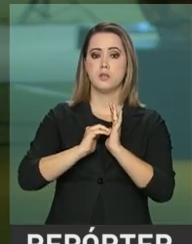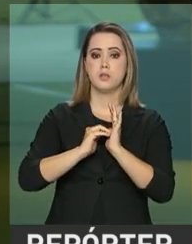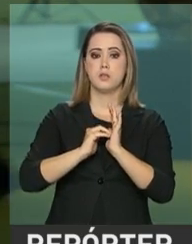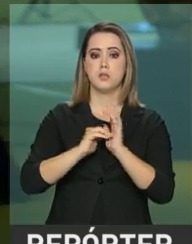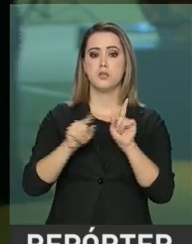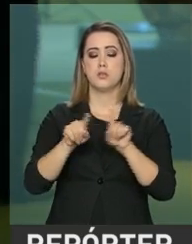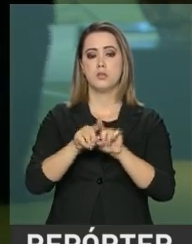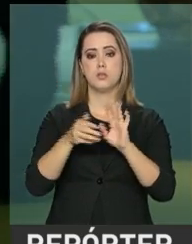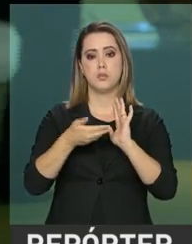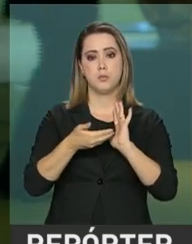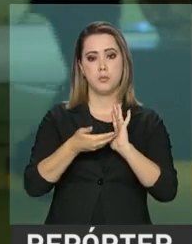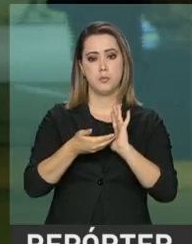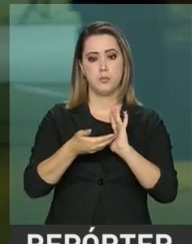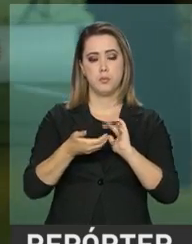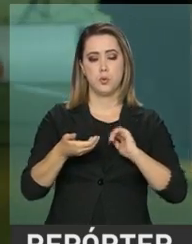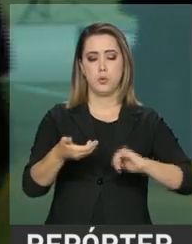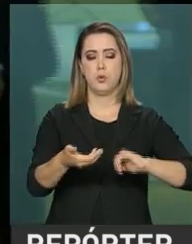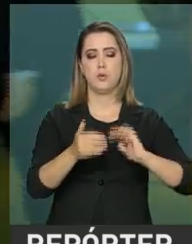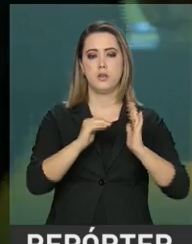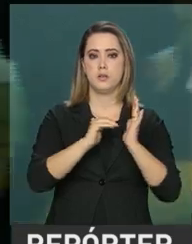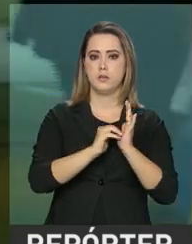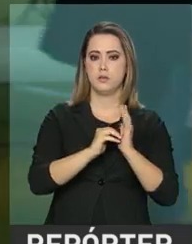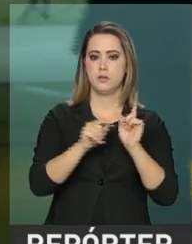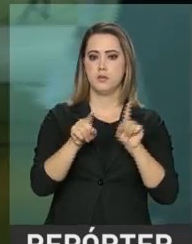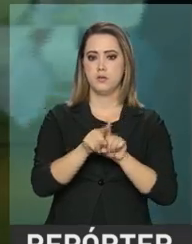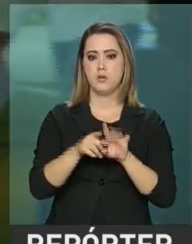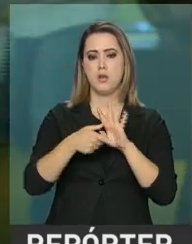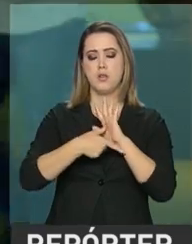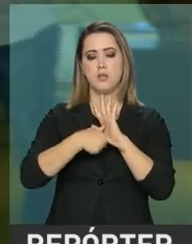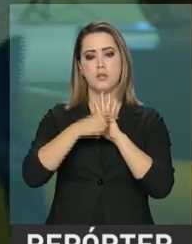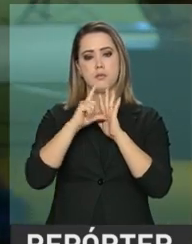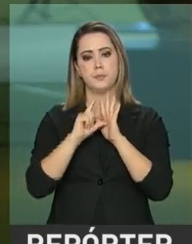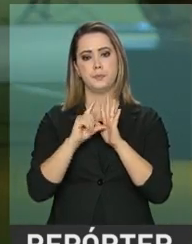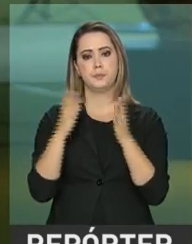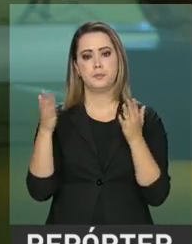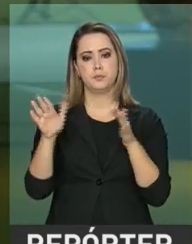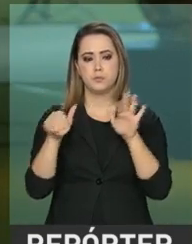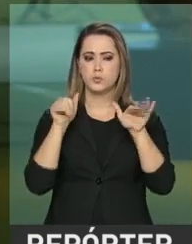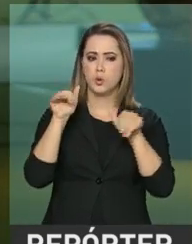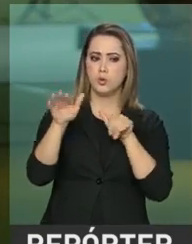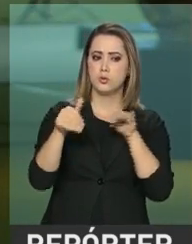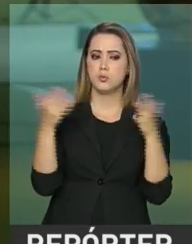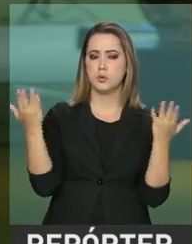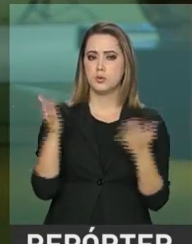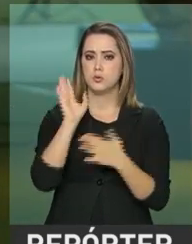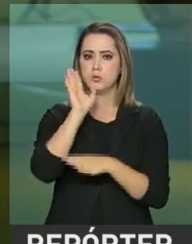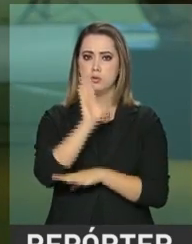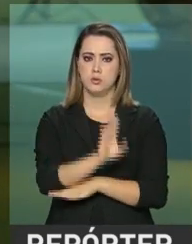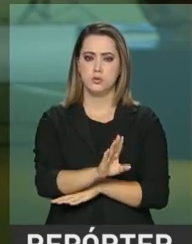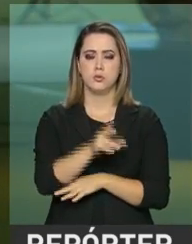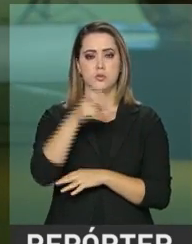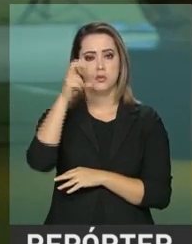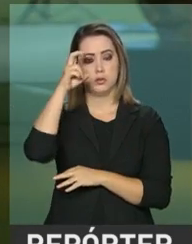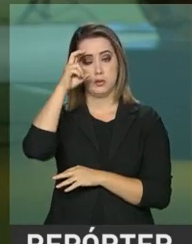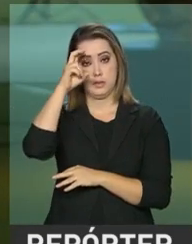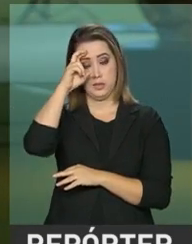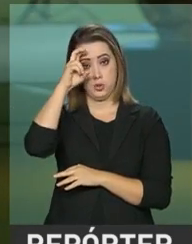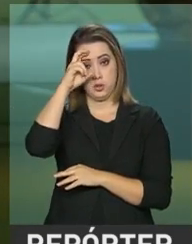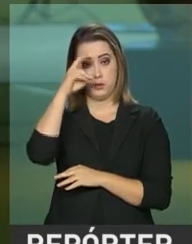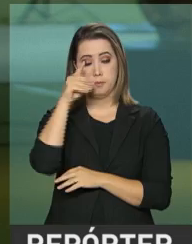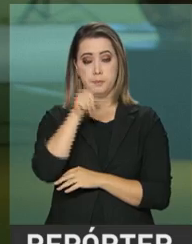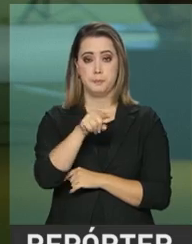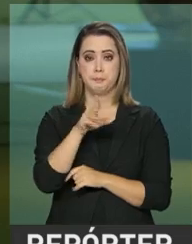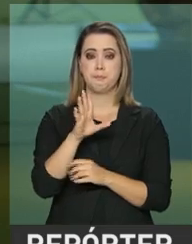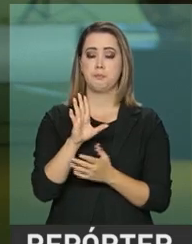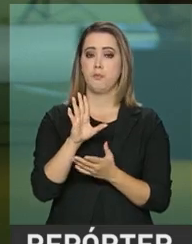Senado, senador Eunício Oliveira, antecipou a convocação para a tarde desta quinta-feira. A